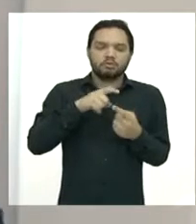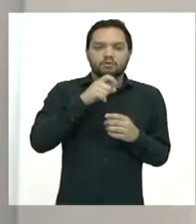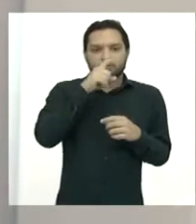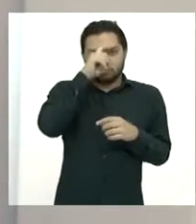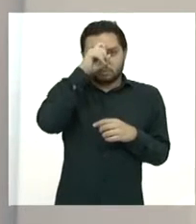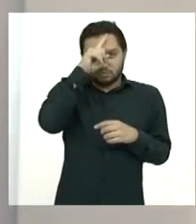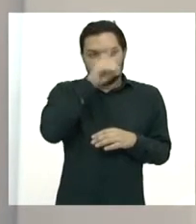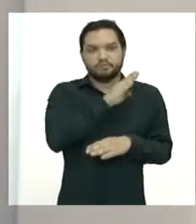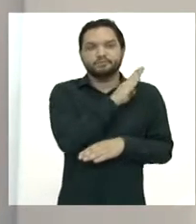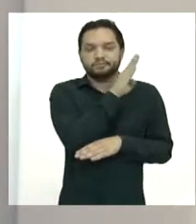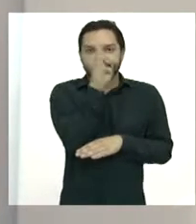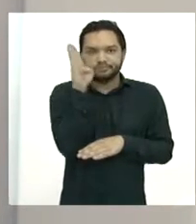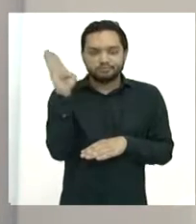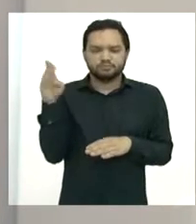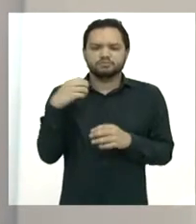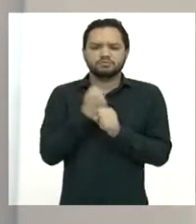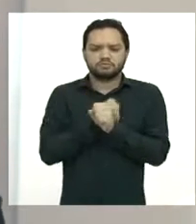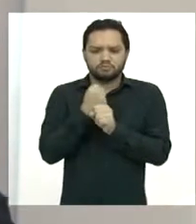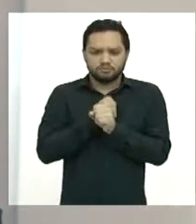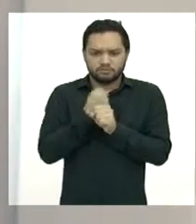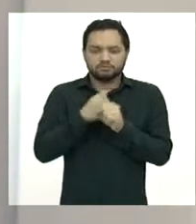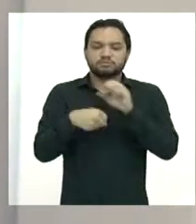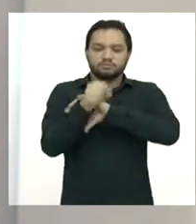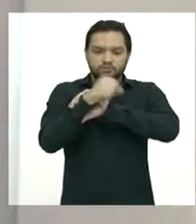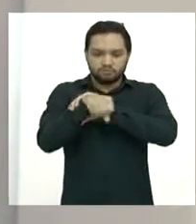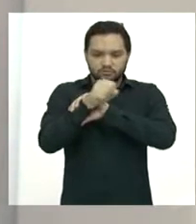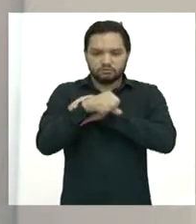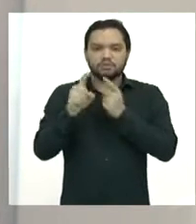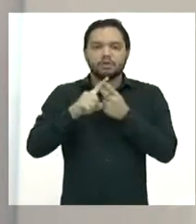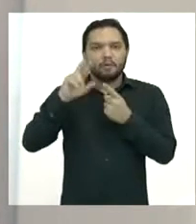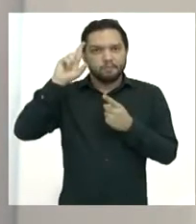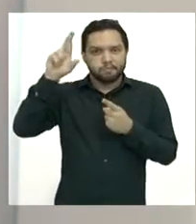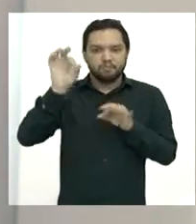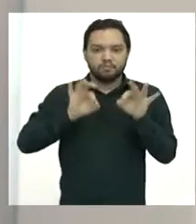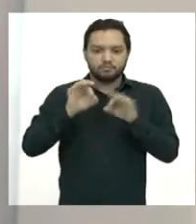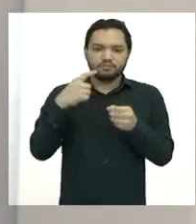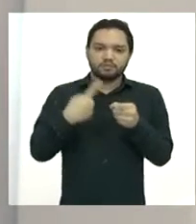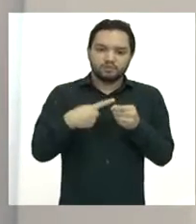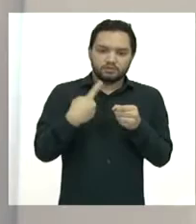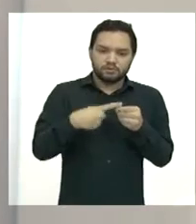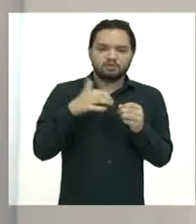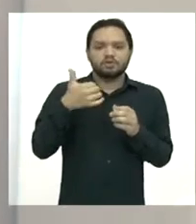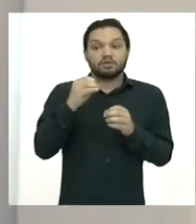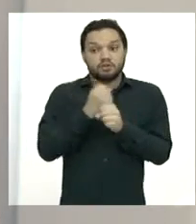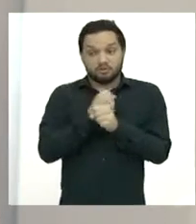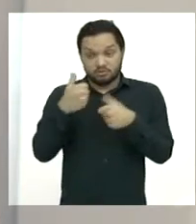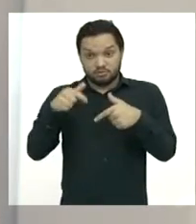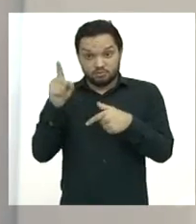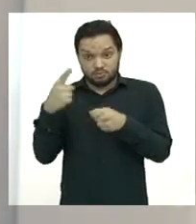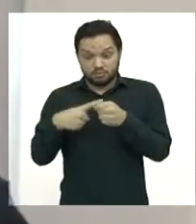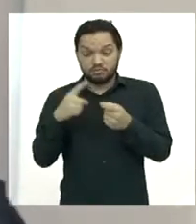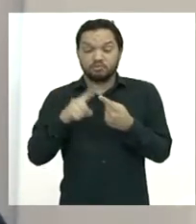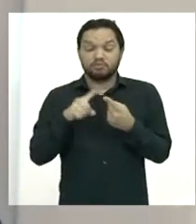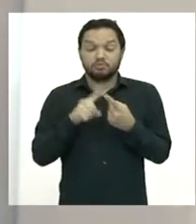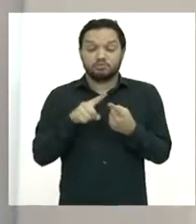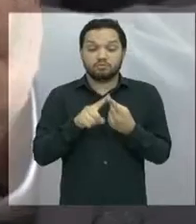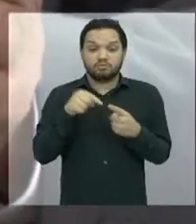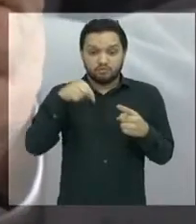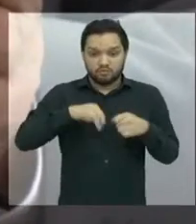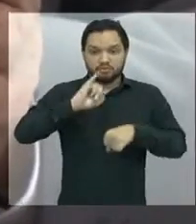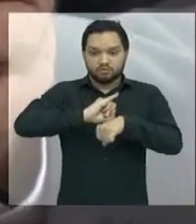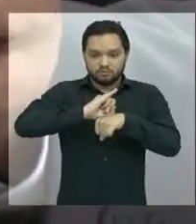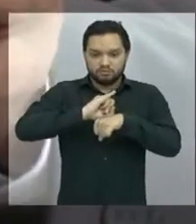a população há muitos anos, como fisioterapeuta, como gestor, tanto no meu interior, onde eu trabalhei 10 anos, como também aqui